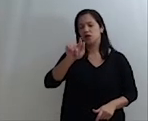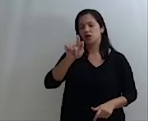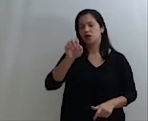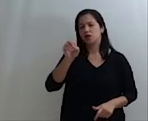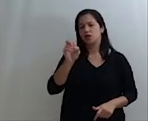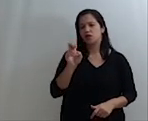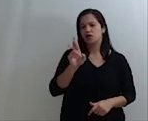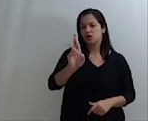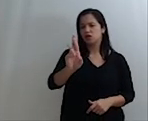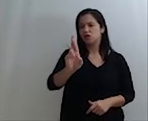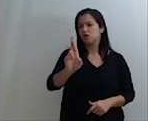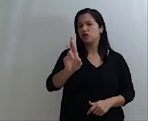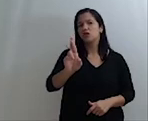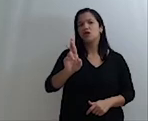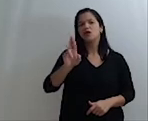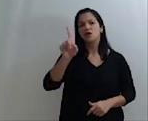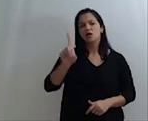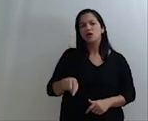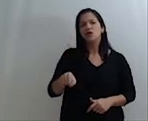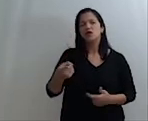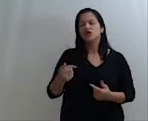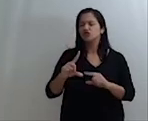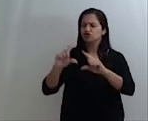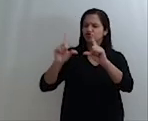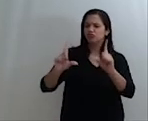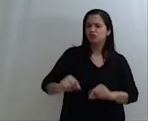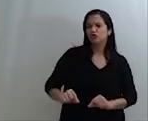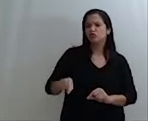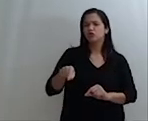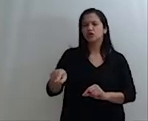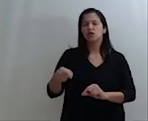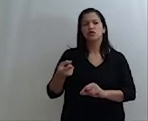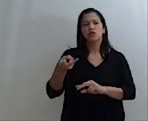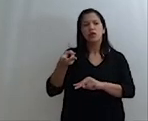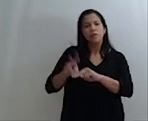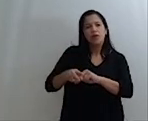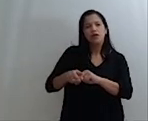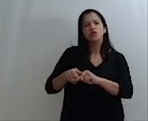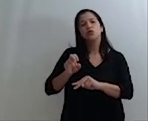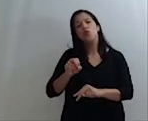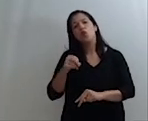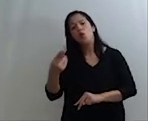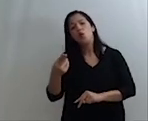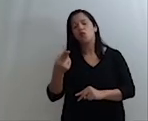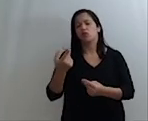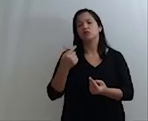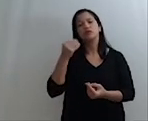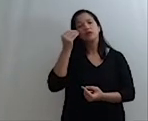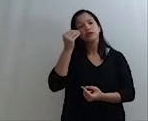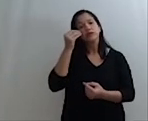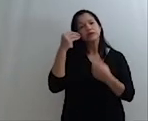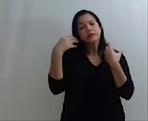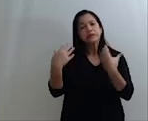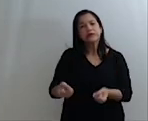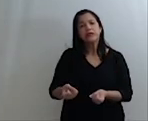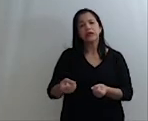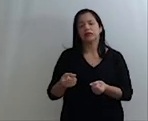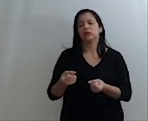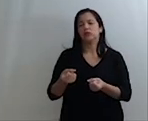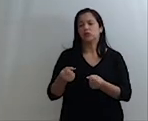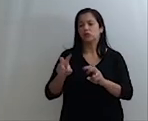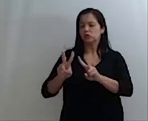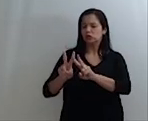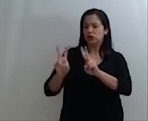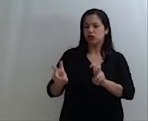da causa de diminuição de pena ou sub geramente a anulação do acórdão para que enfrente o tema corretamente e muito obrigado uma boa